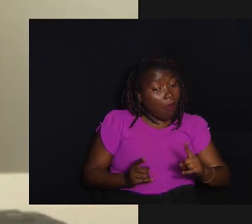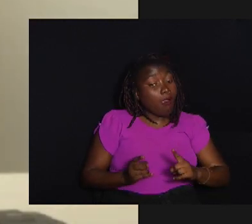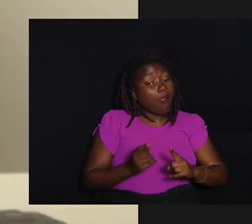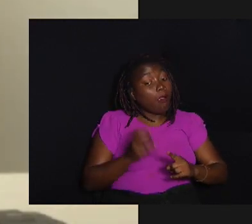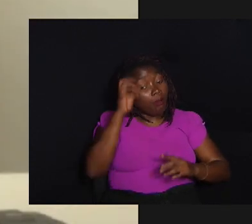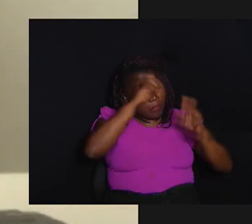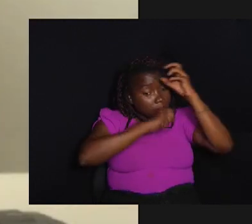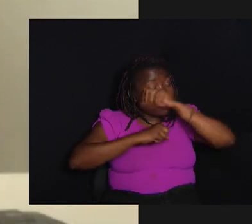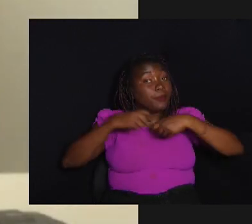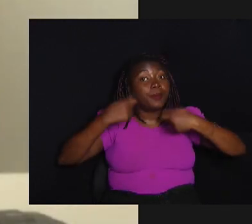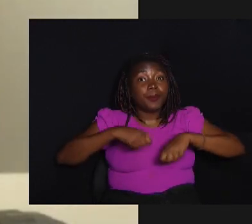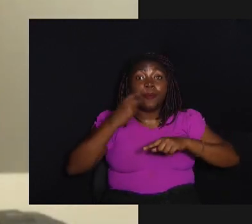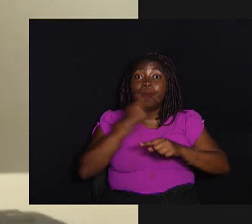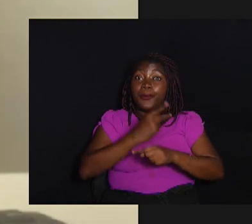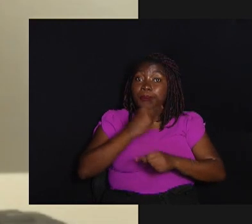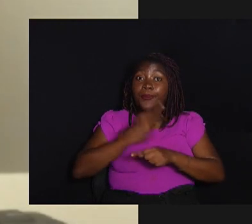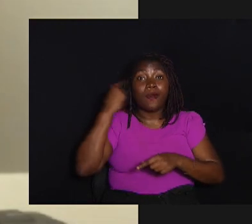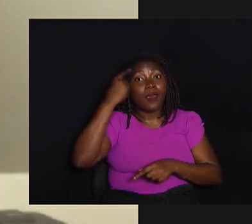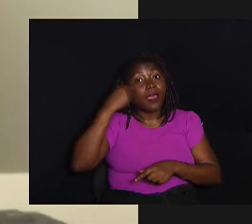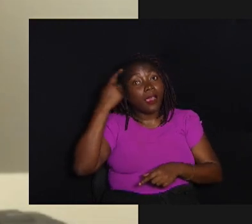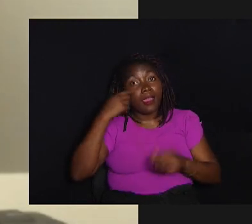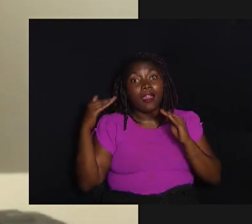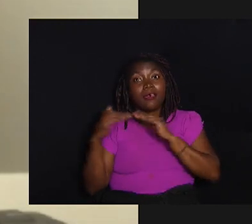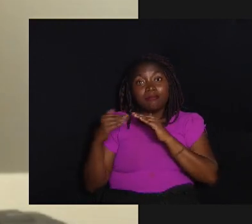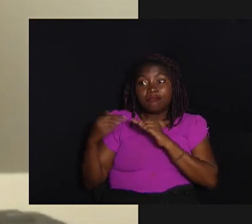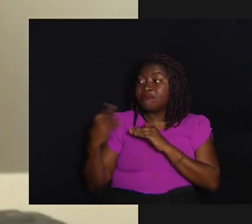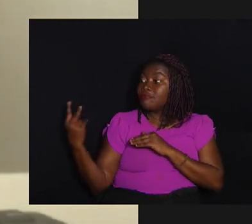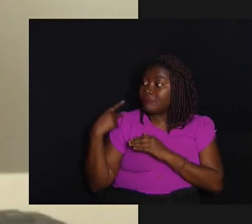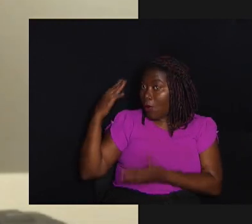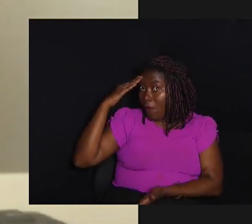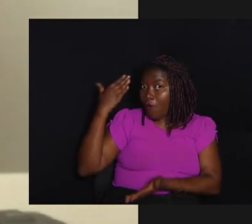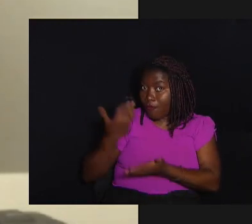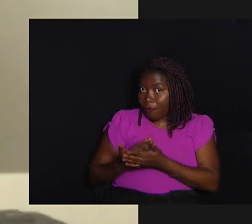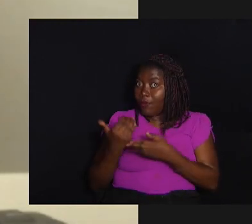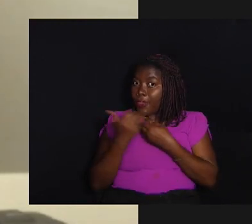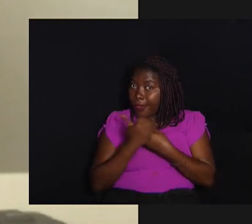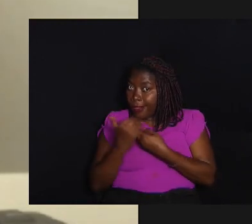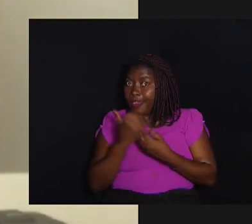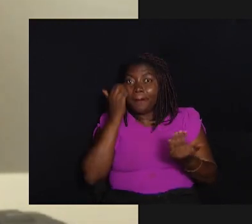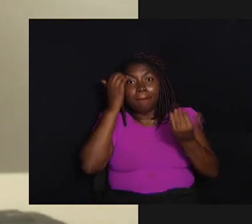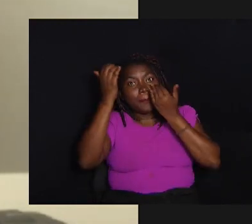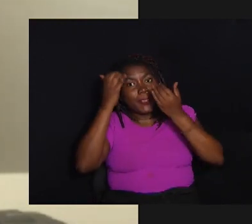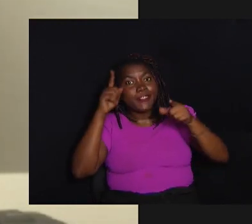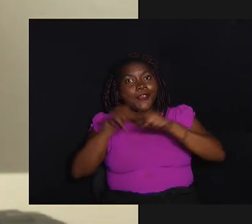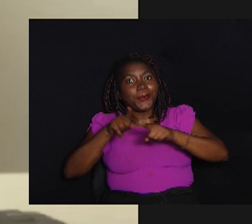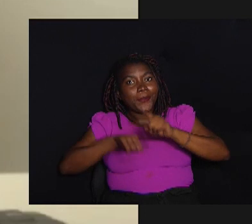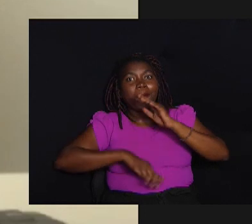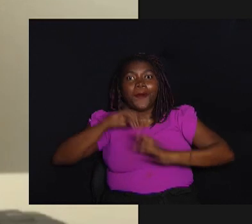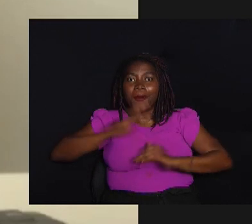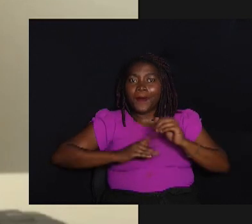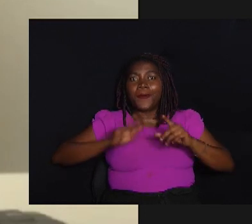vamos procurar um advogado em comum que ambos confiem para nos orientar, psicólogos também, né? Profissionais da